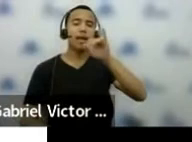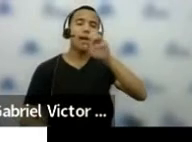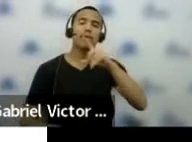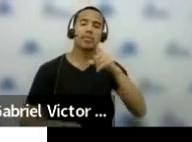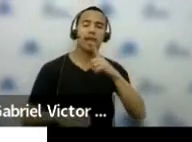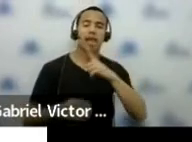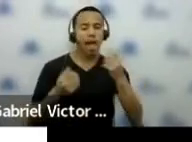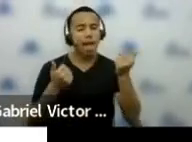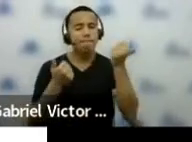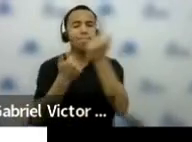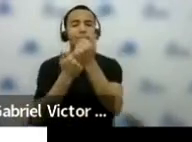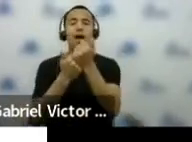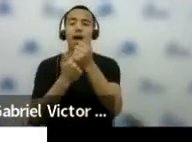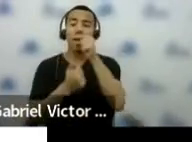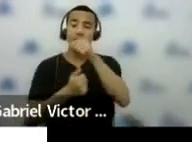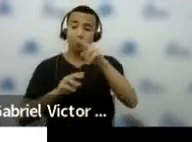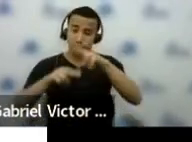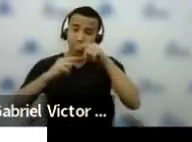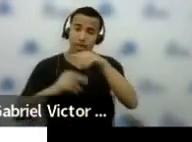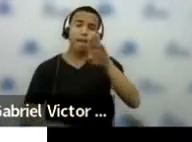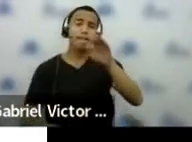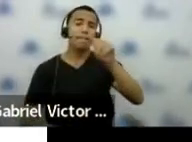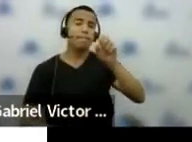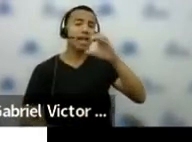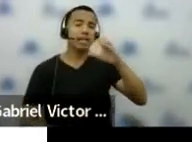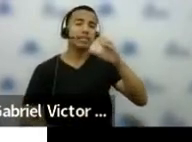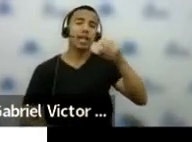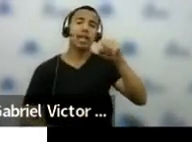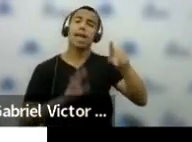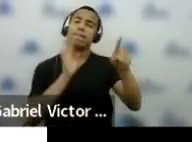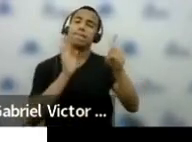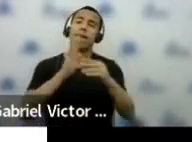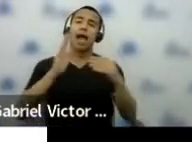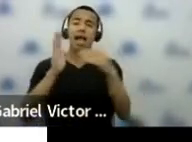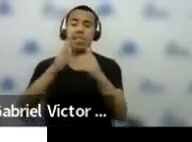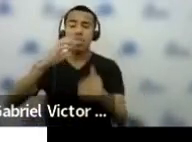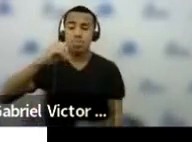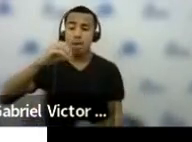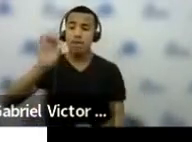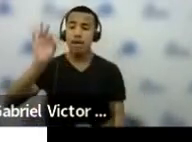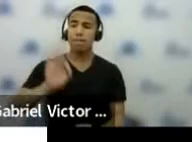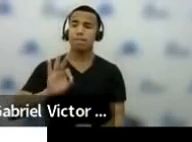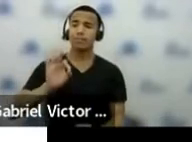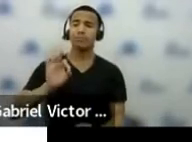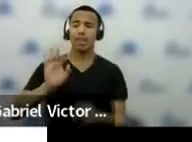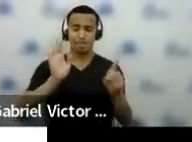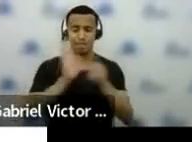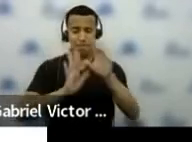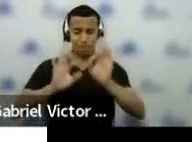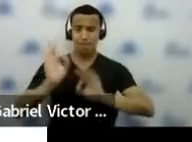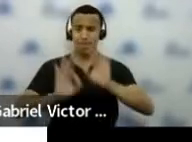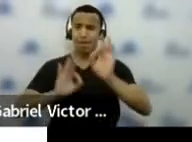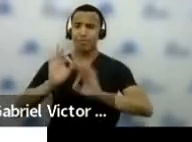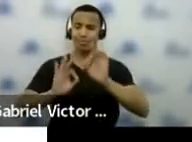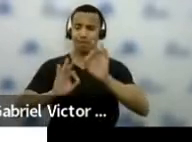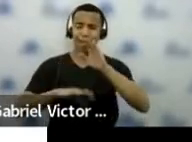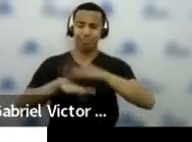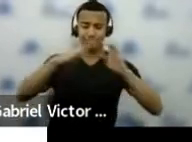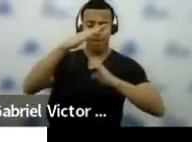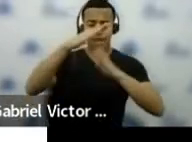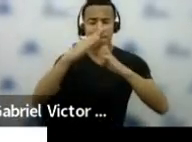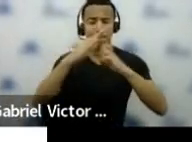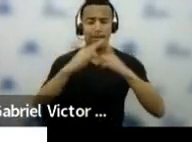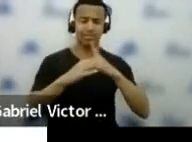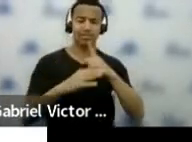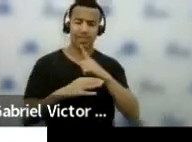caso do Basic Fund Alliance, a Embrapi aporta até 90% do projeto e as empresas aportam